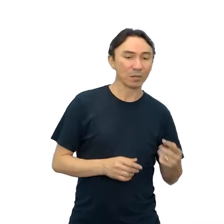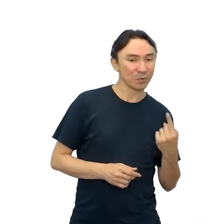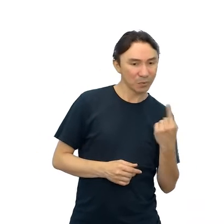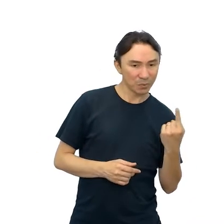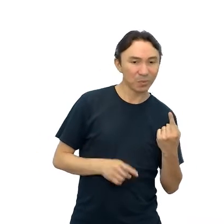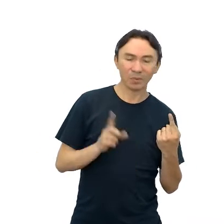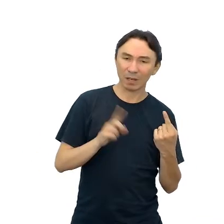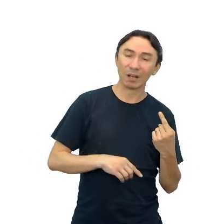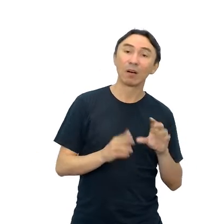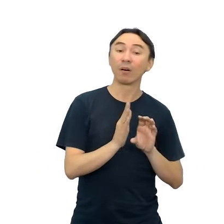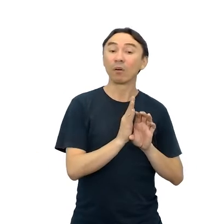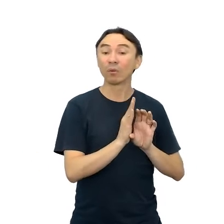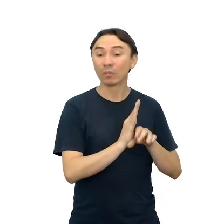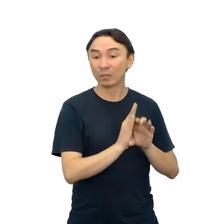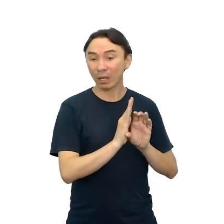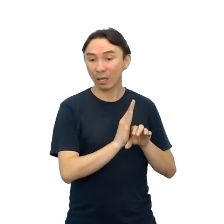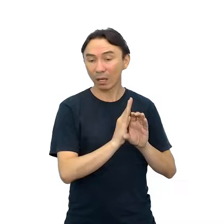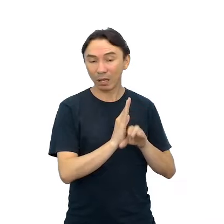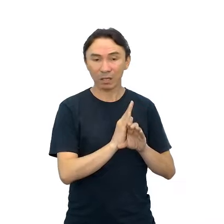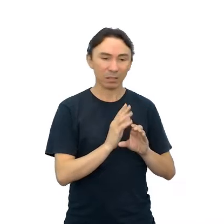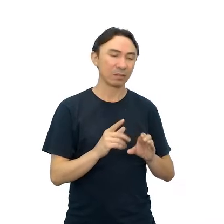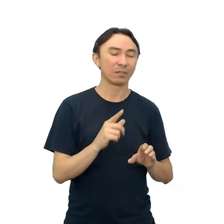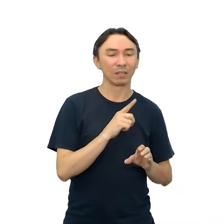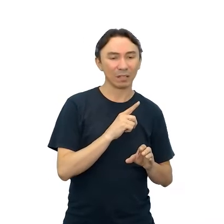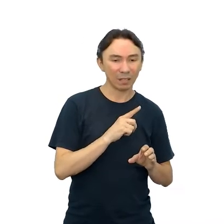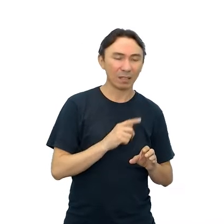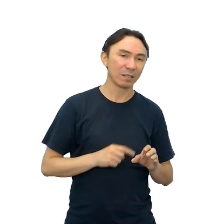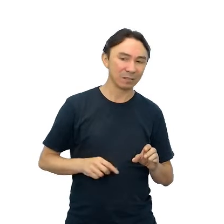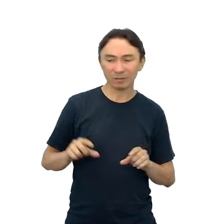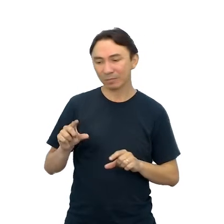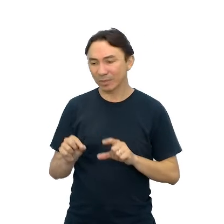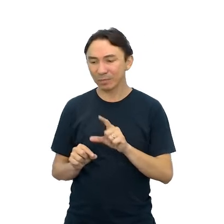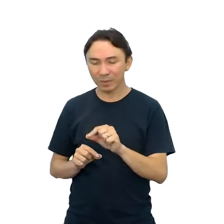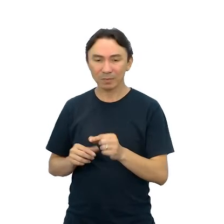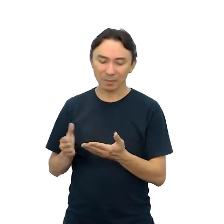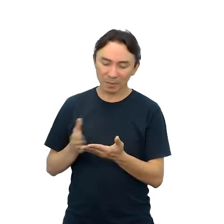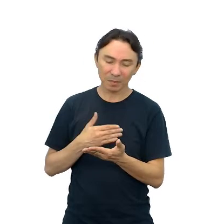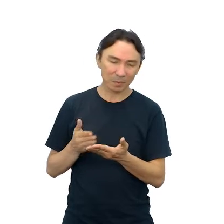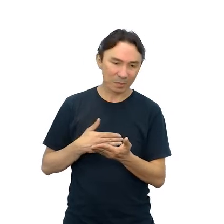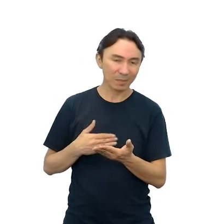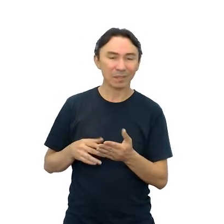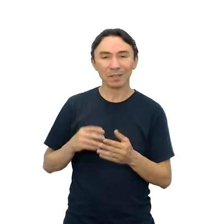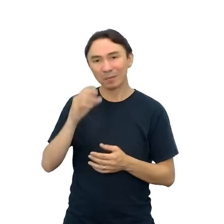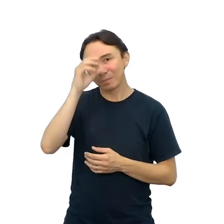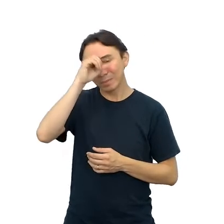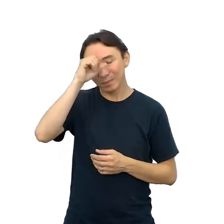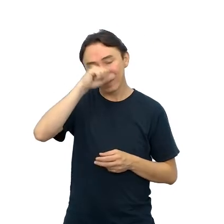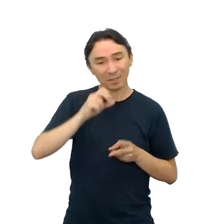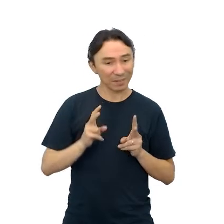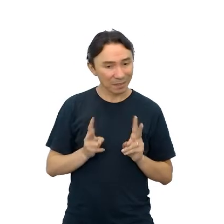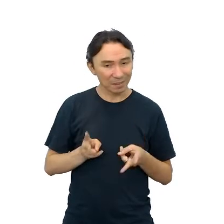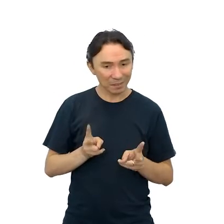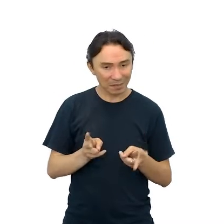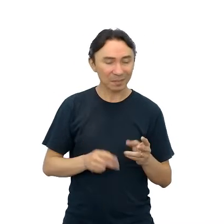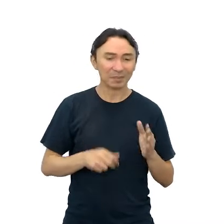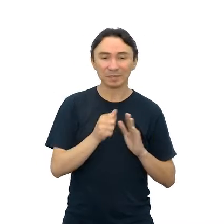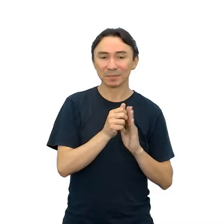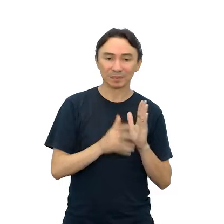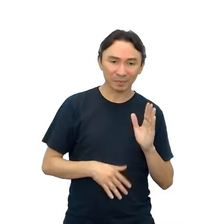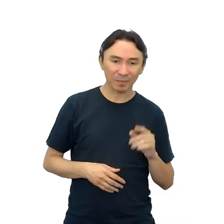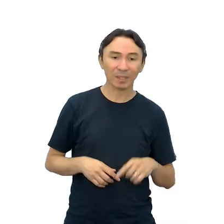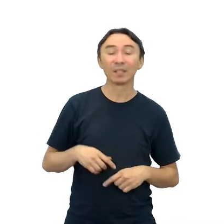conceitual, né, trazendo elementos do aprender sempre também, das atividades, depois uma pílula